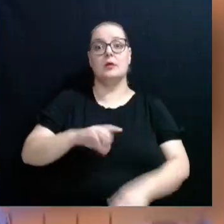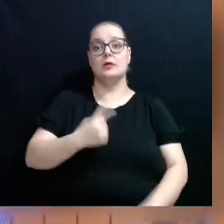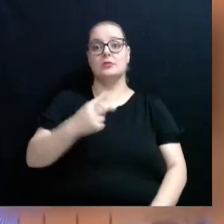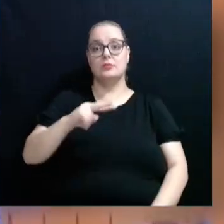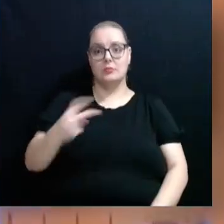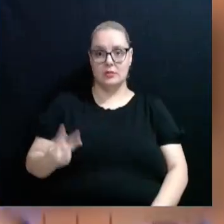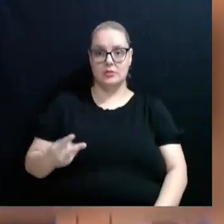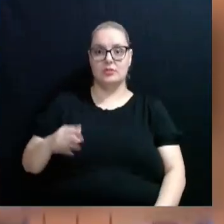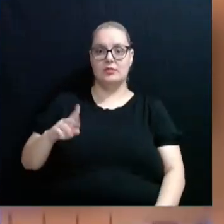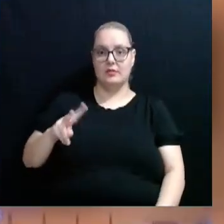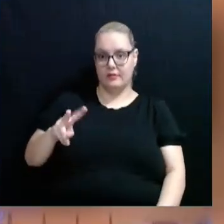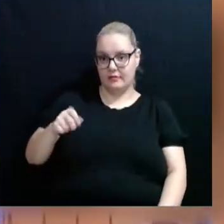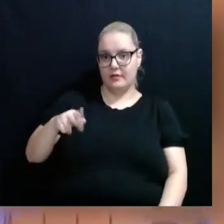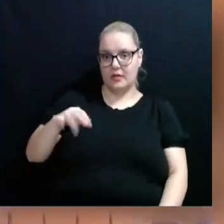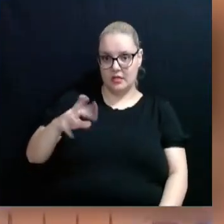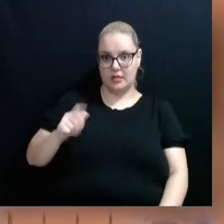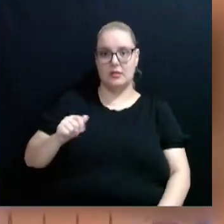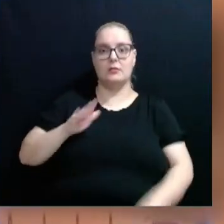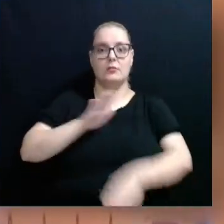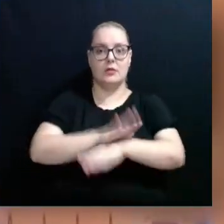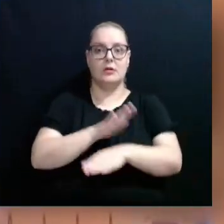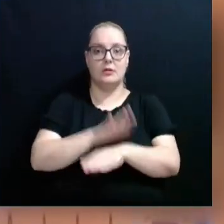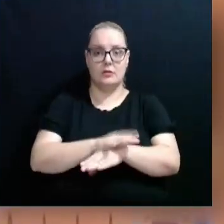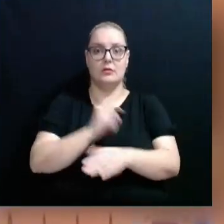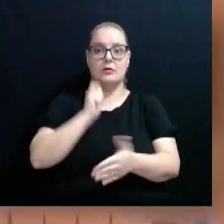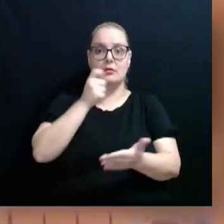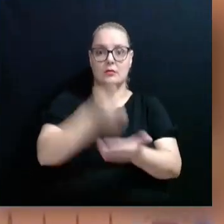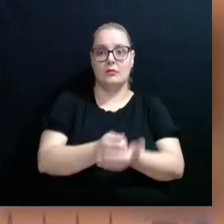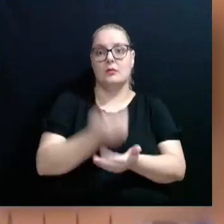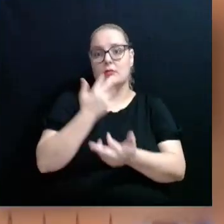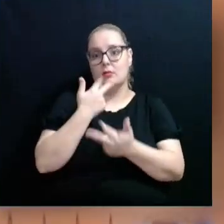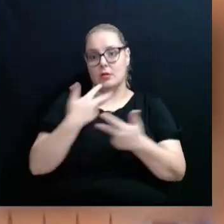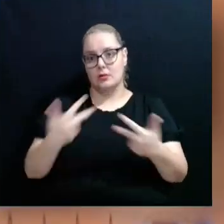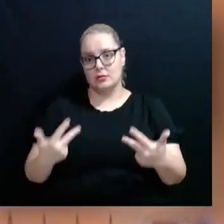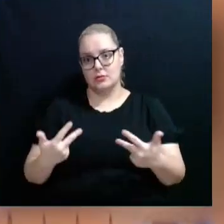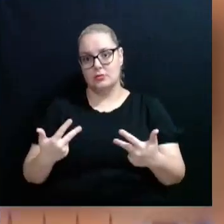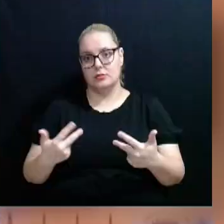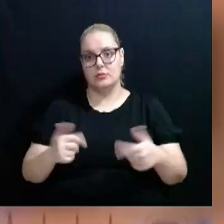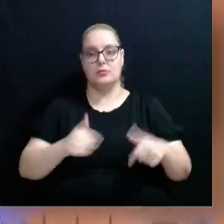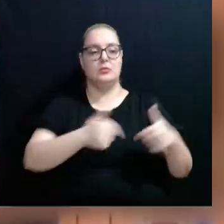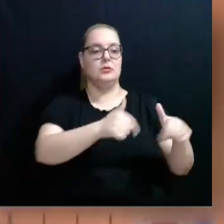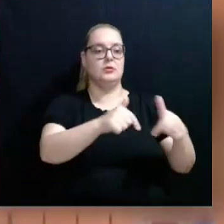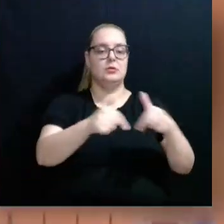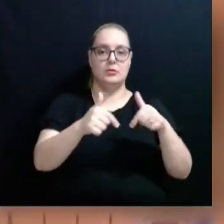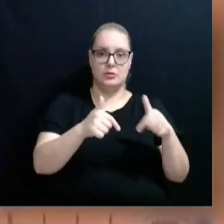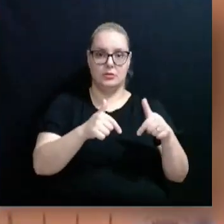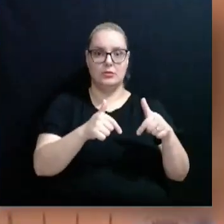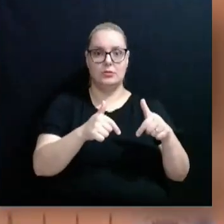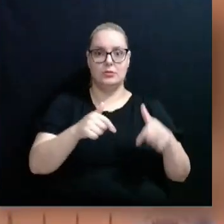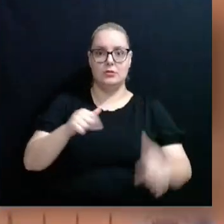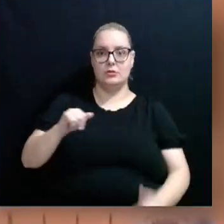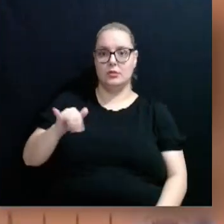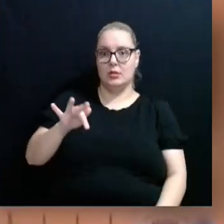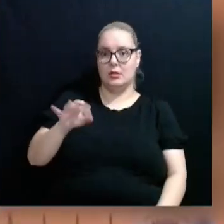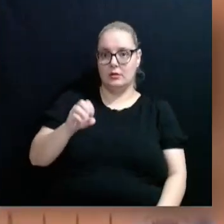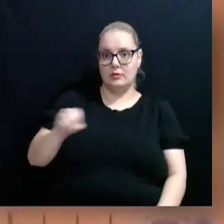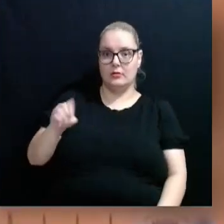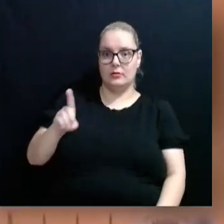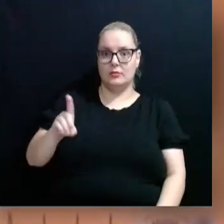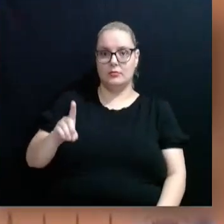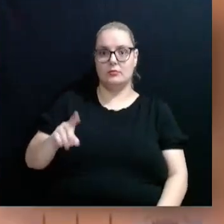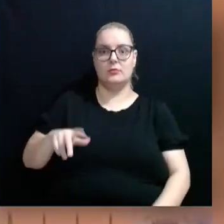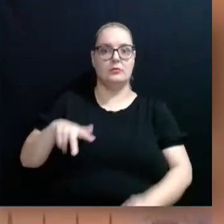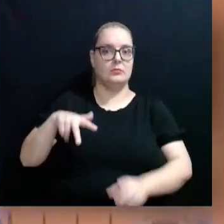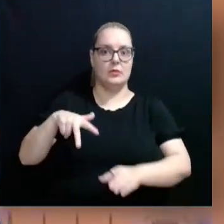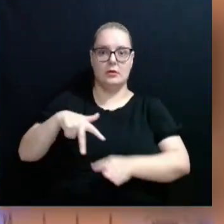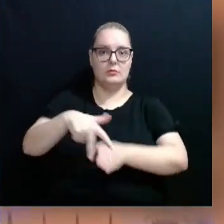poder ajudar a pagar a comida, a alimentação de trabalhador de iFood que se estatelou, machucou, caiu na